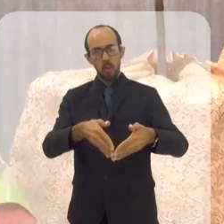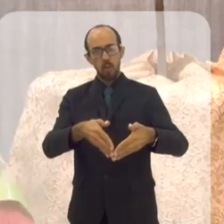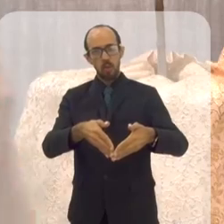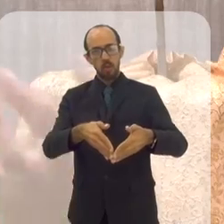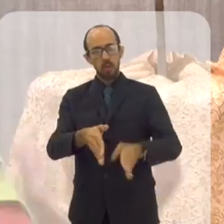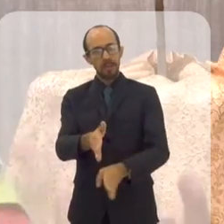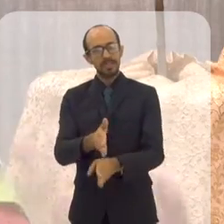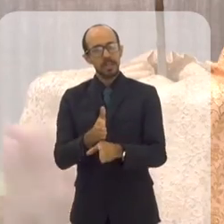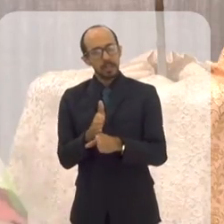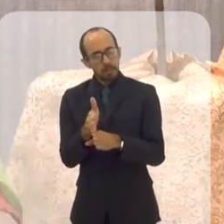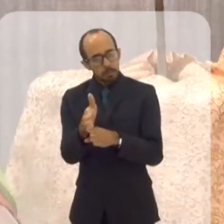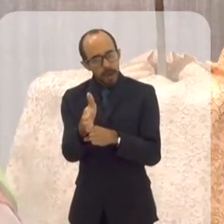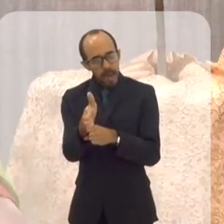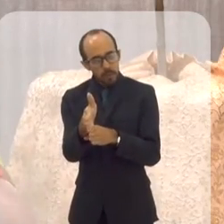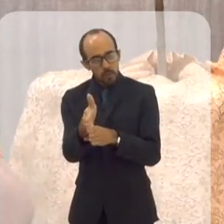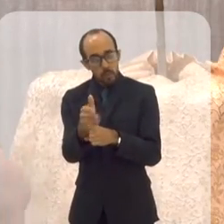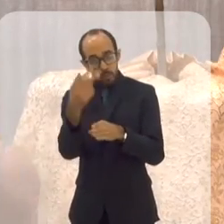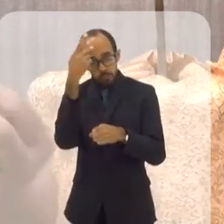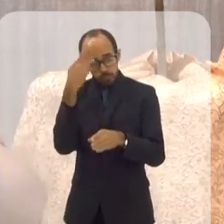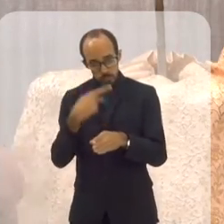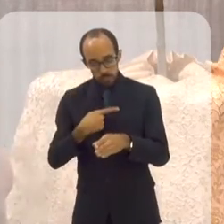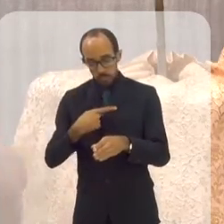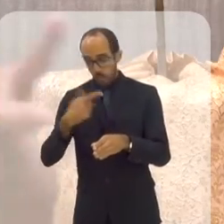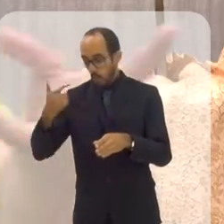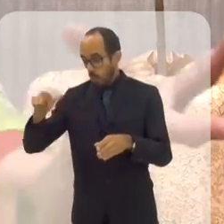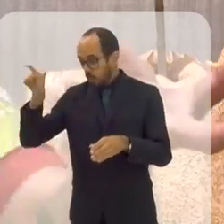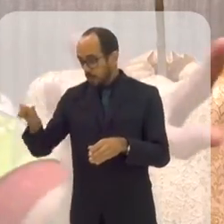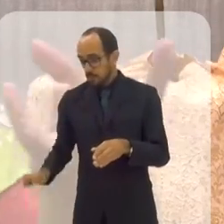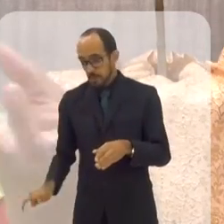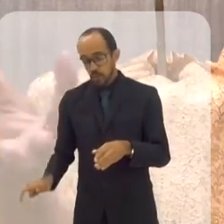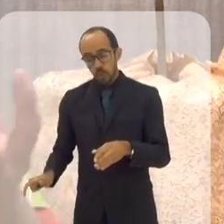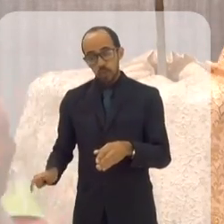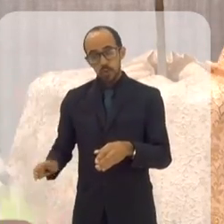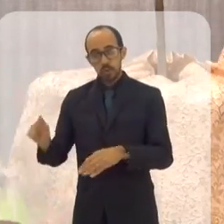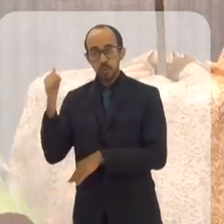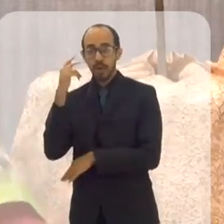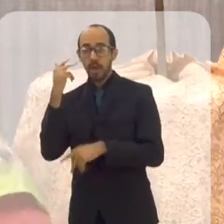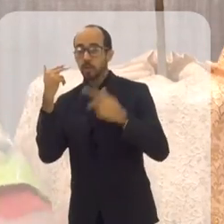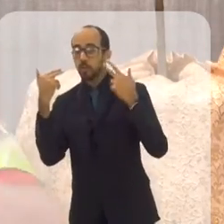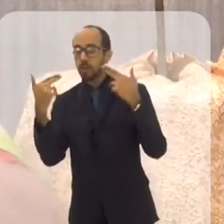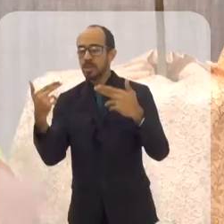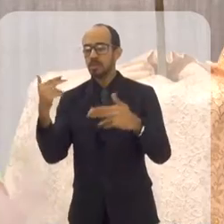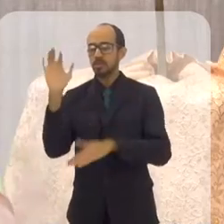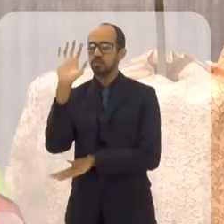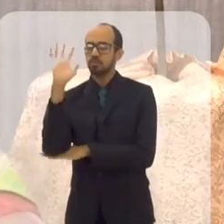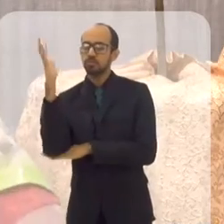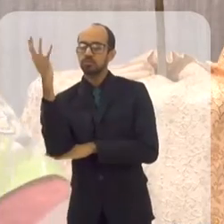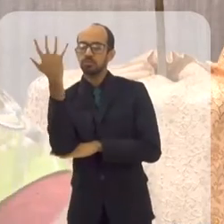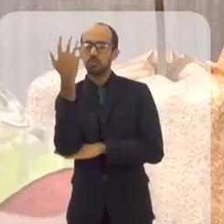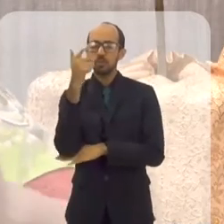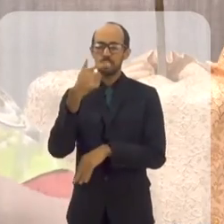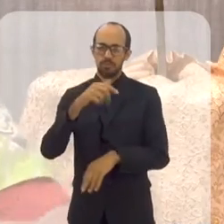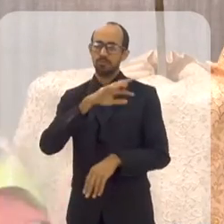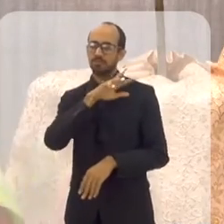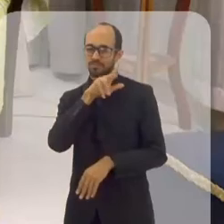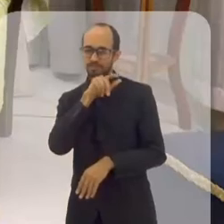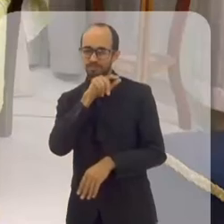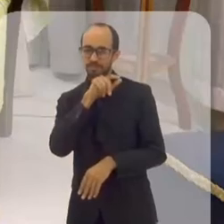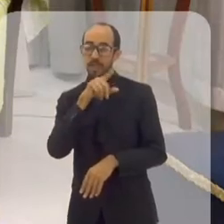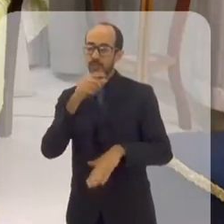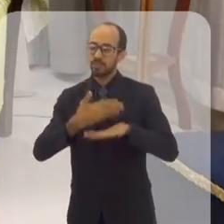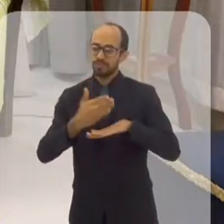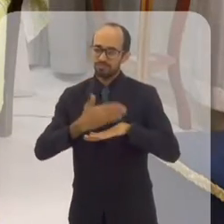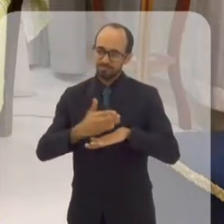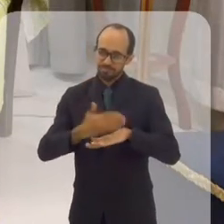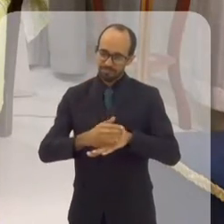mais harmônica harmônica com você com outro com a natureza com todos os seres Então todo um trabalho que requer um